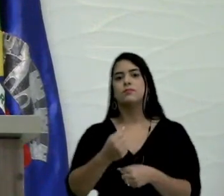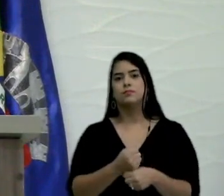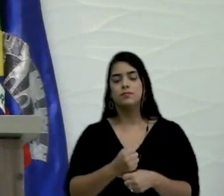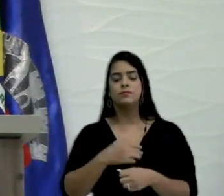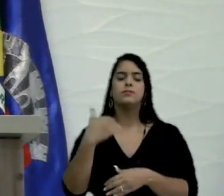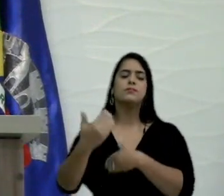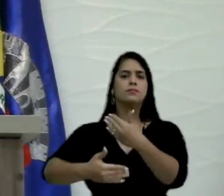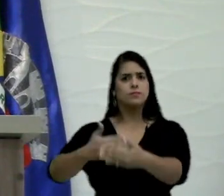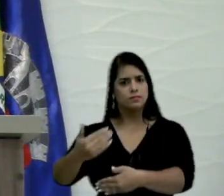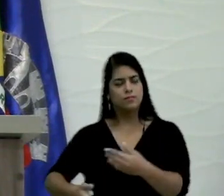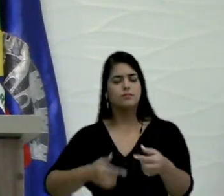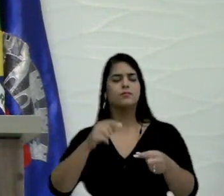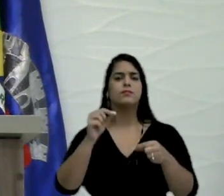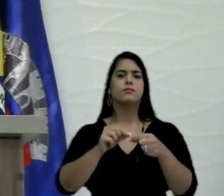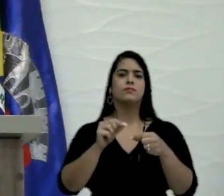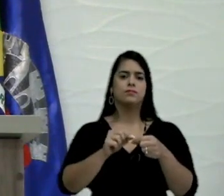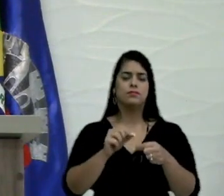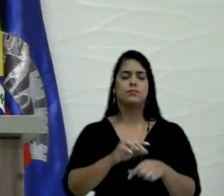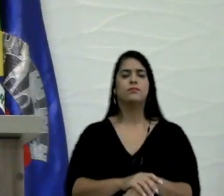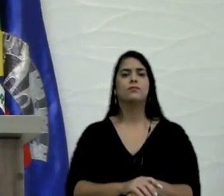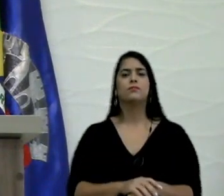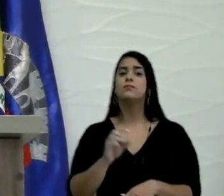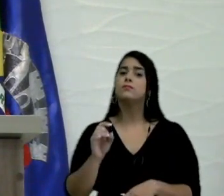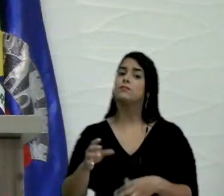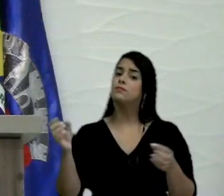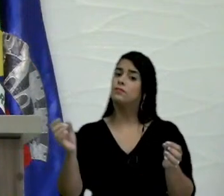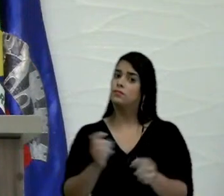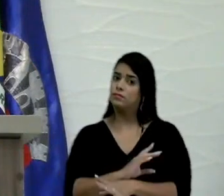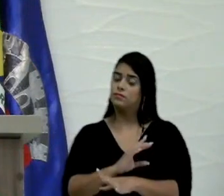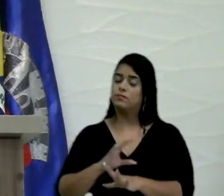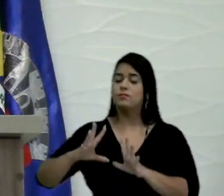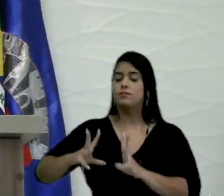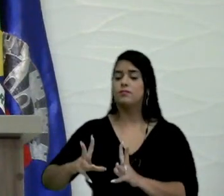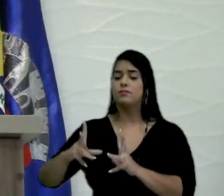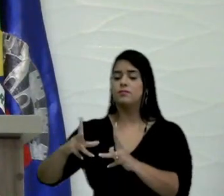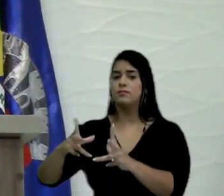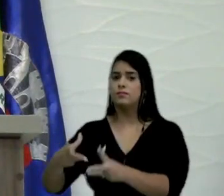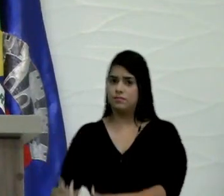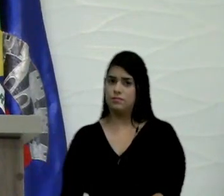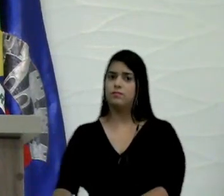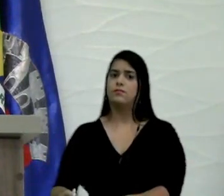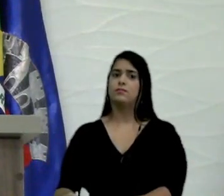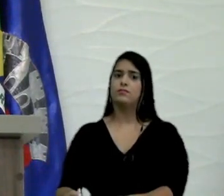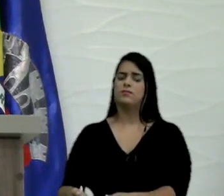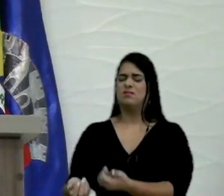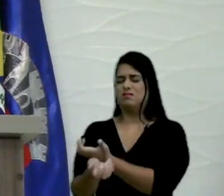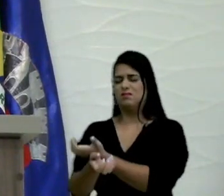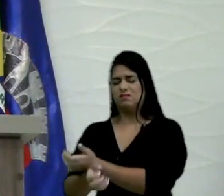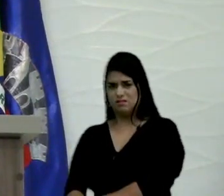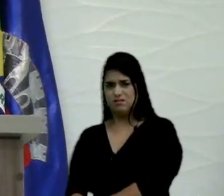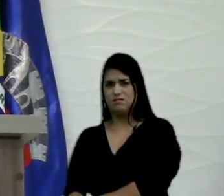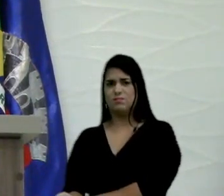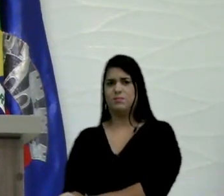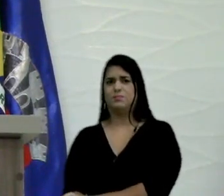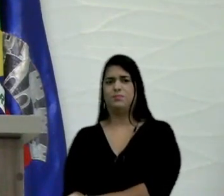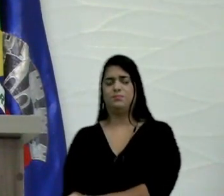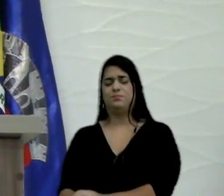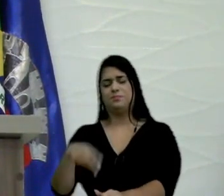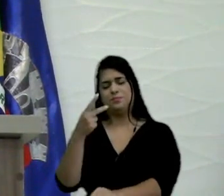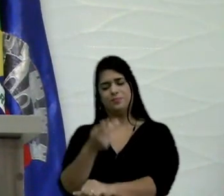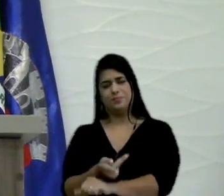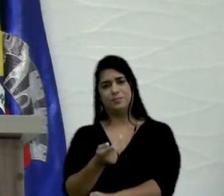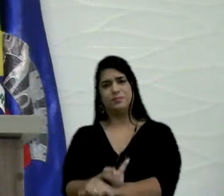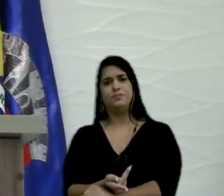fazendo e defendendo que a gente só vai resolver a questão do lixo do nosso município da retri de metralhas se a gente tiver uma